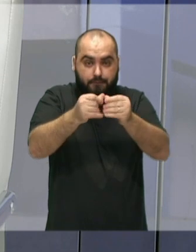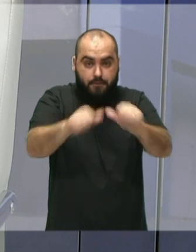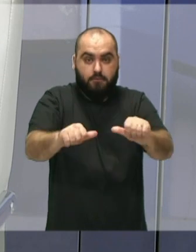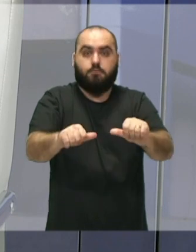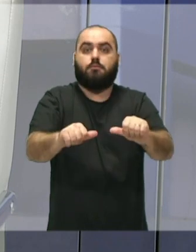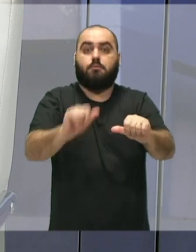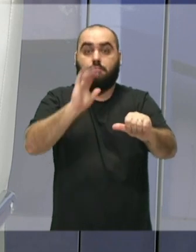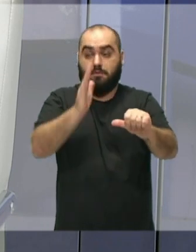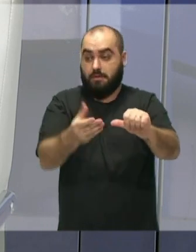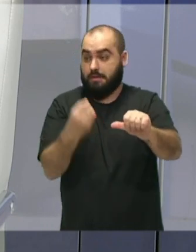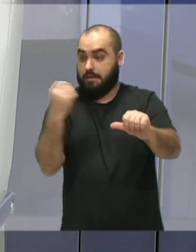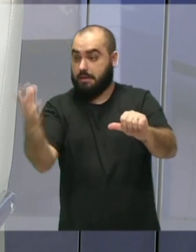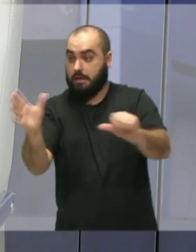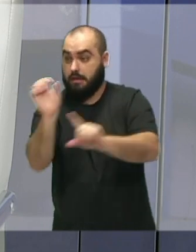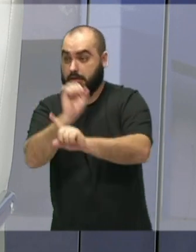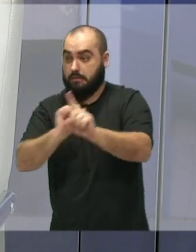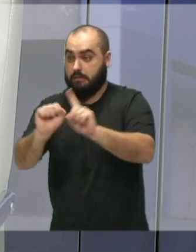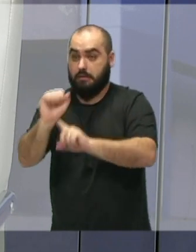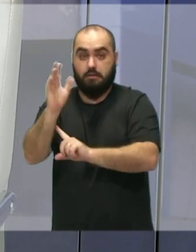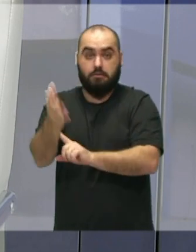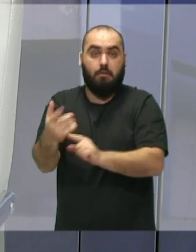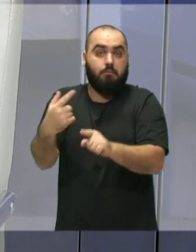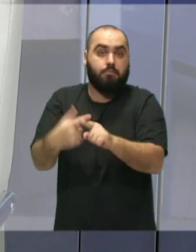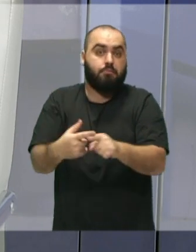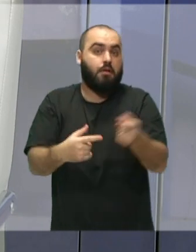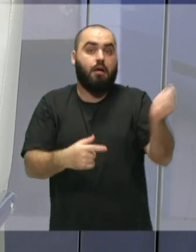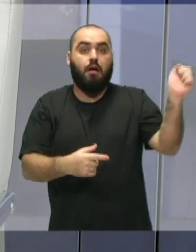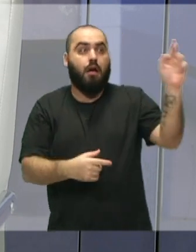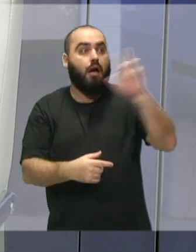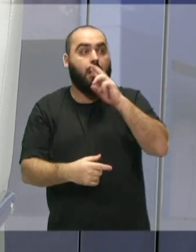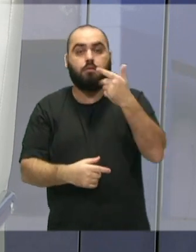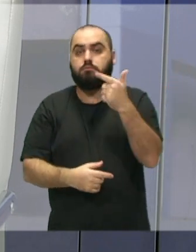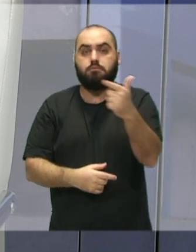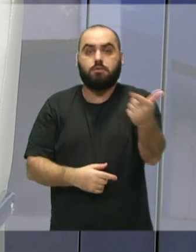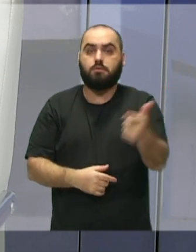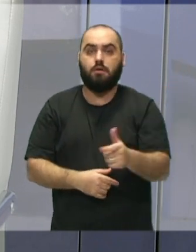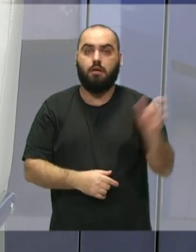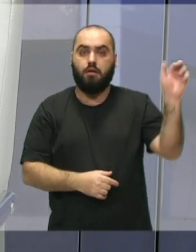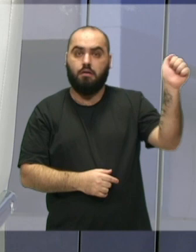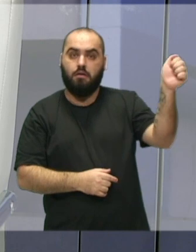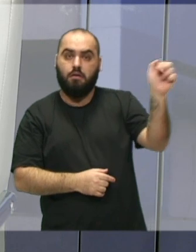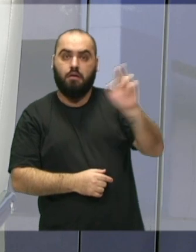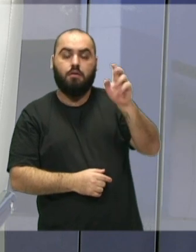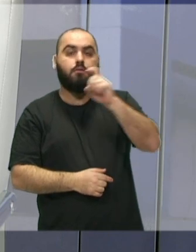a sociedade dessa forma, porque não tinha ar-condicionado. Eu vi as pessoas